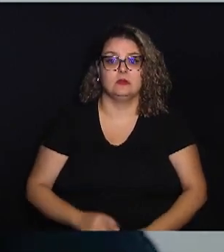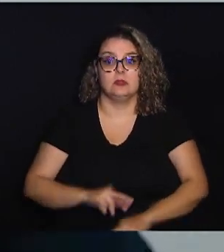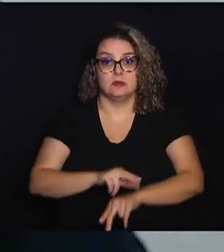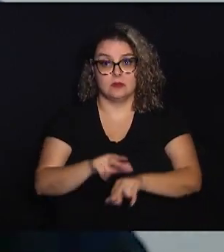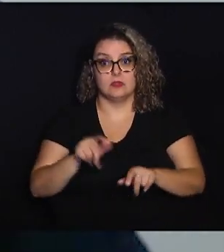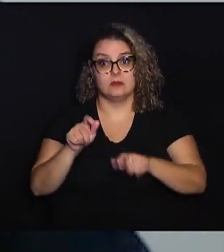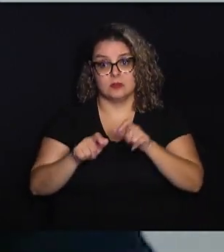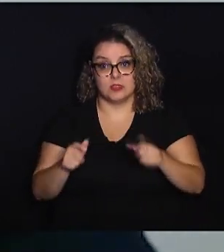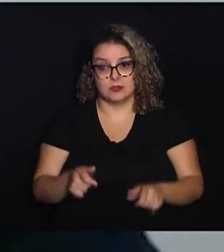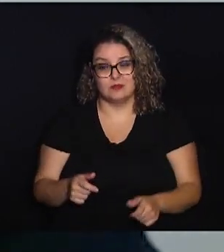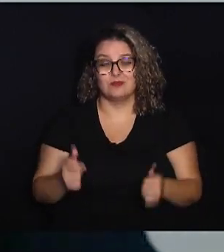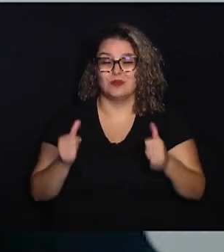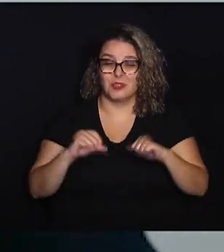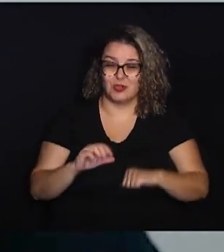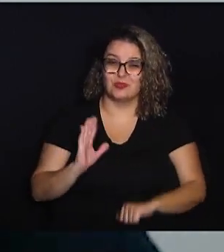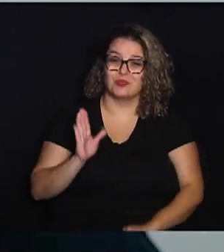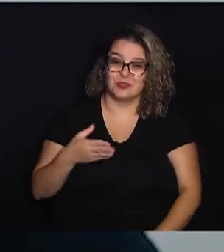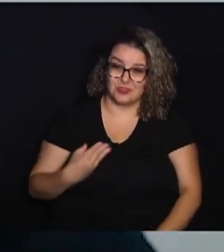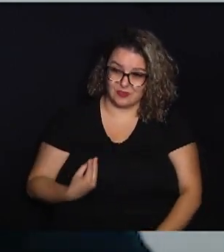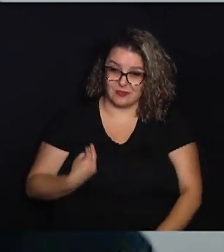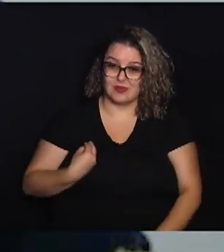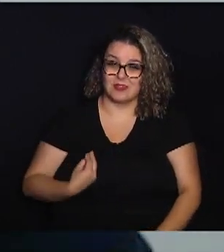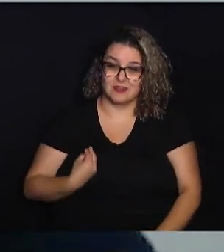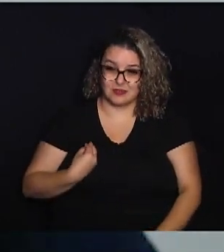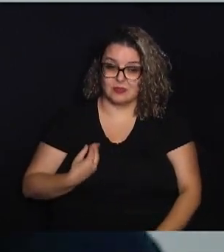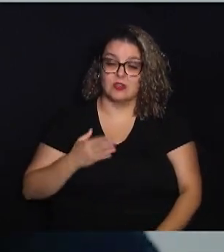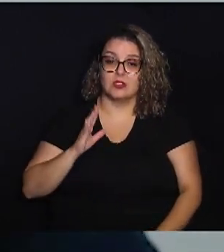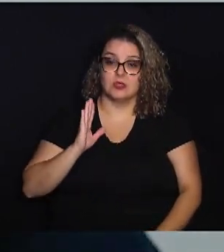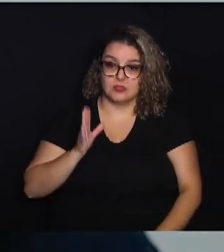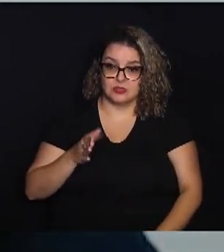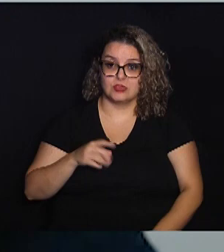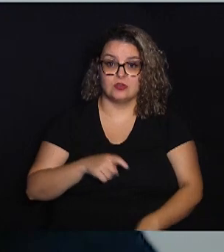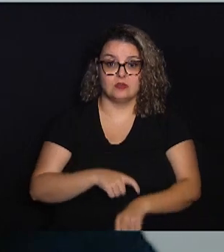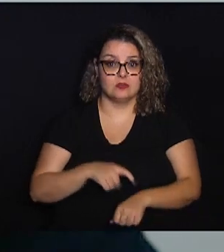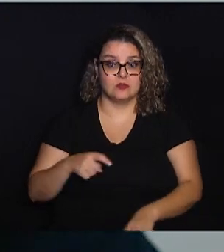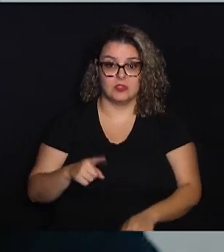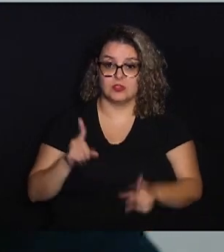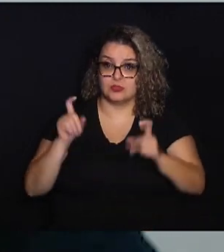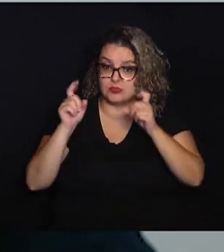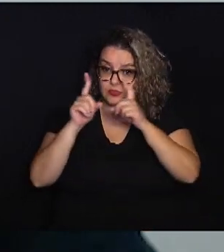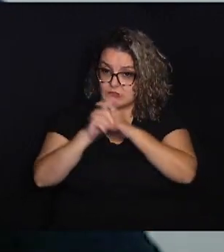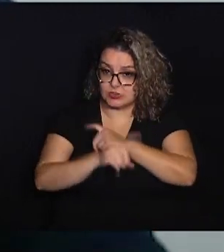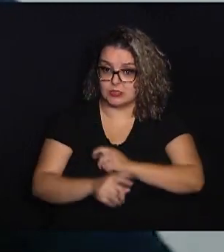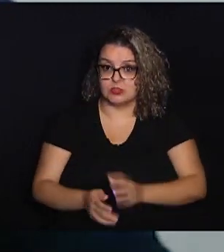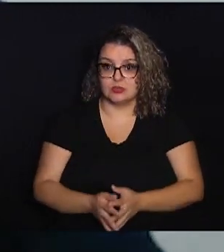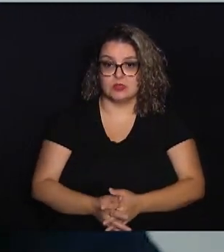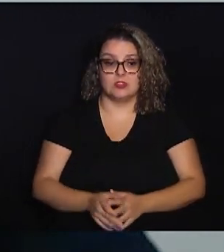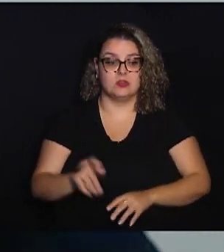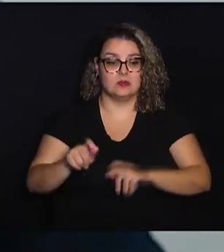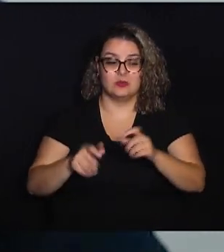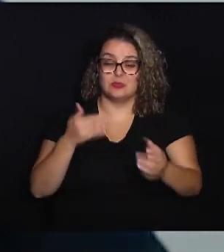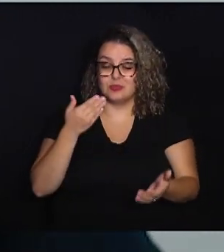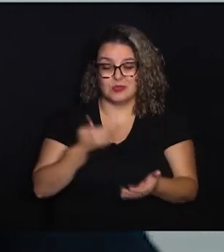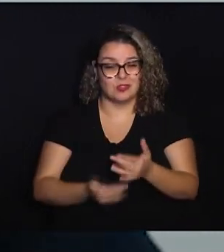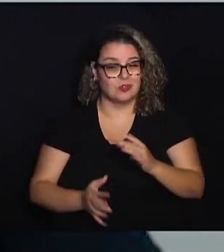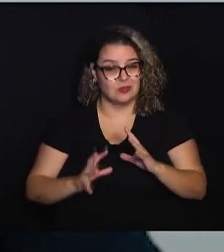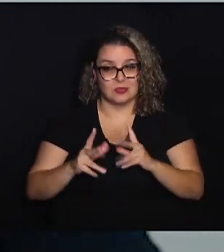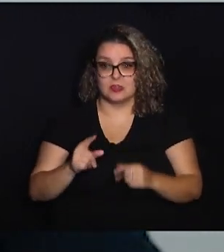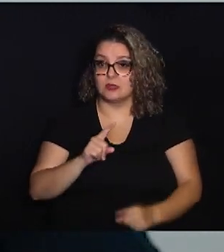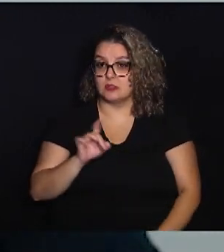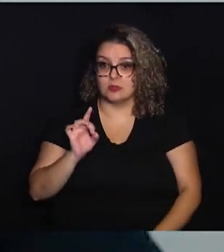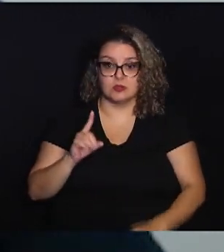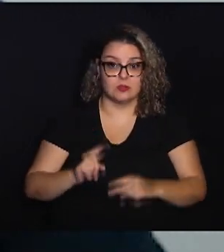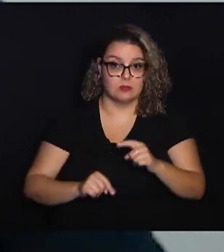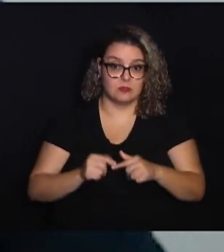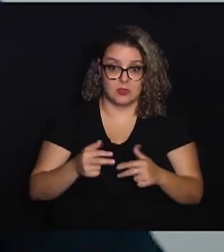numa situação bem pior do que já estão agora, né. Elas já estão numa situação extremamente difícil, as pessoas perderam tudo, né, não só as questões materiais,